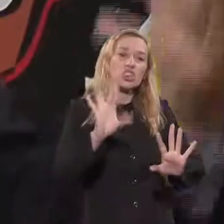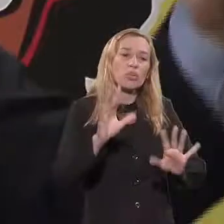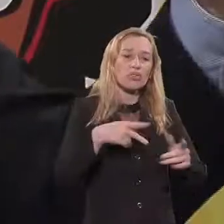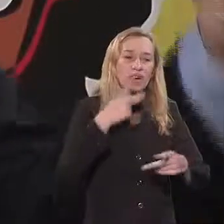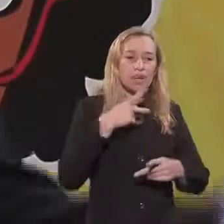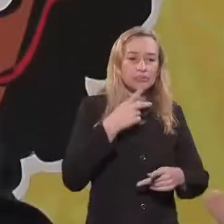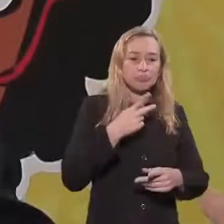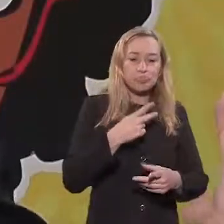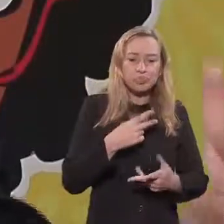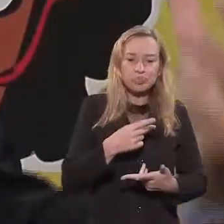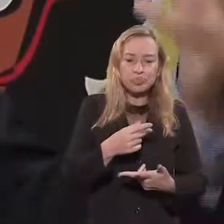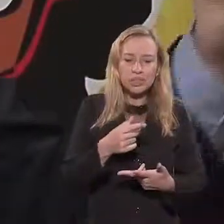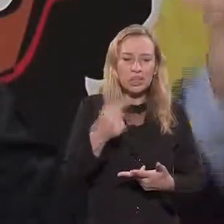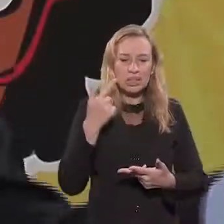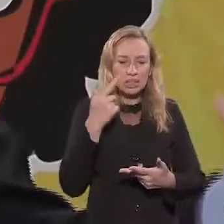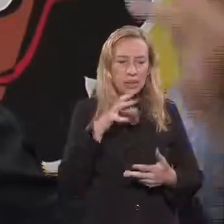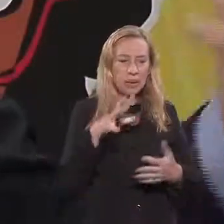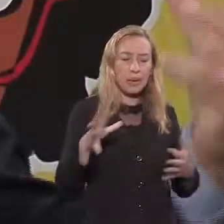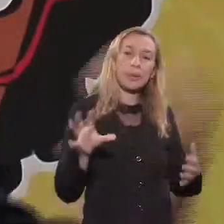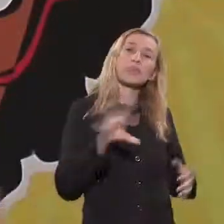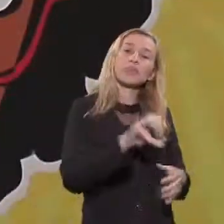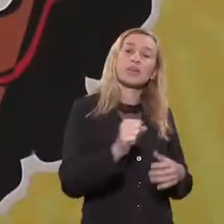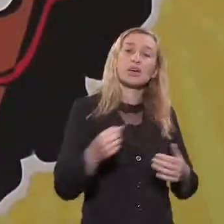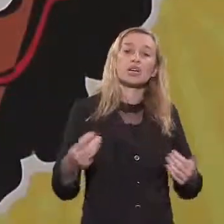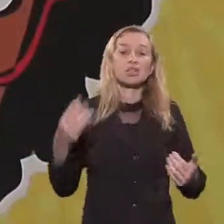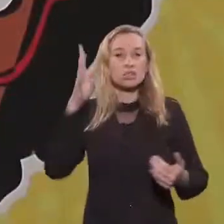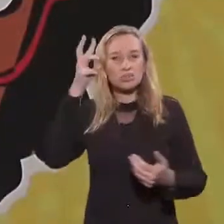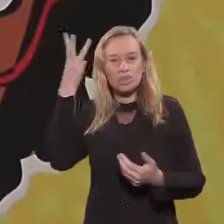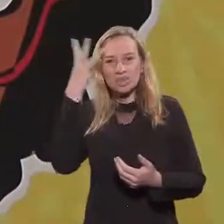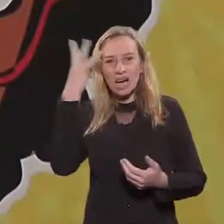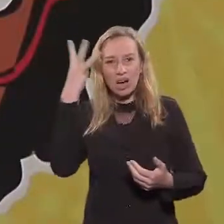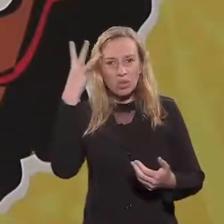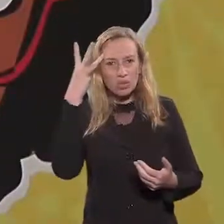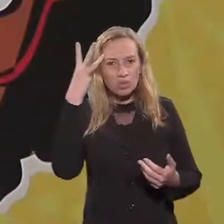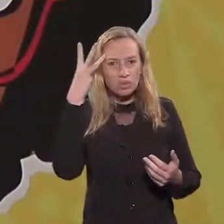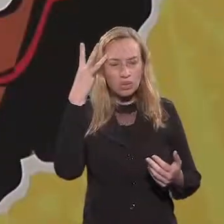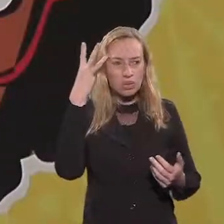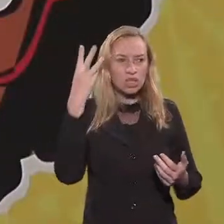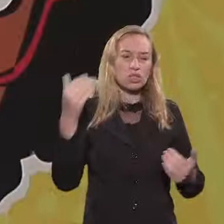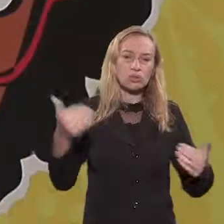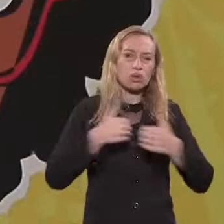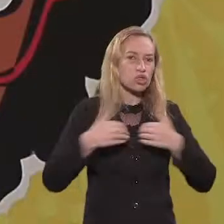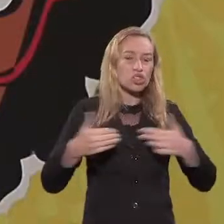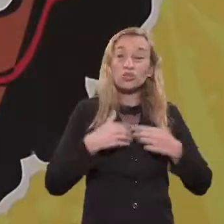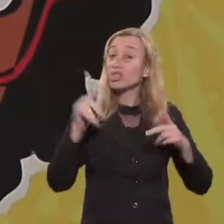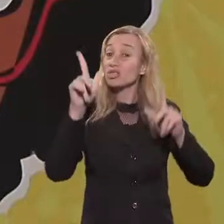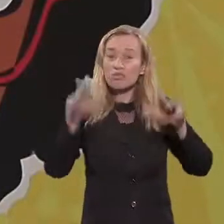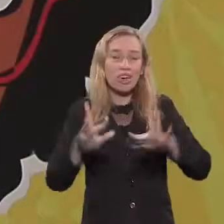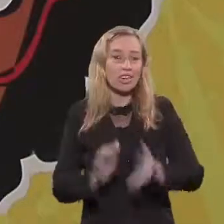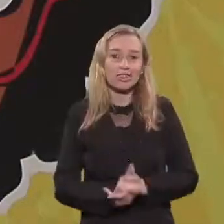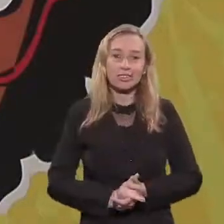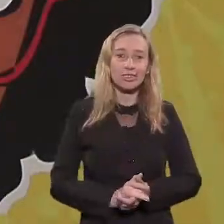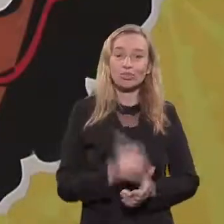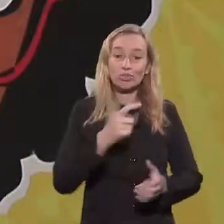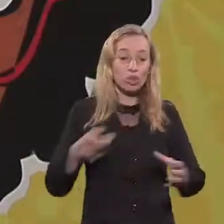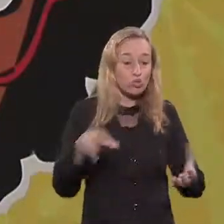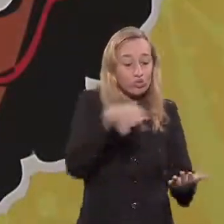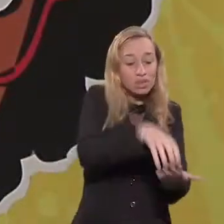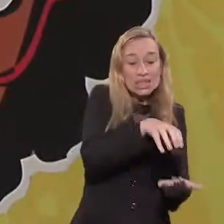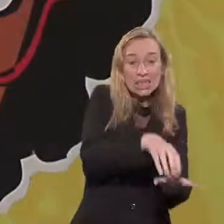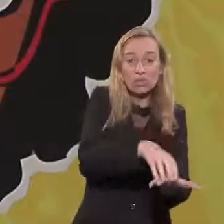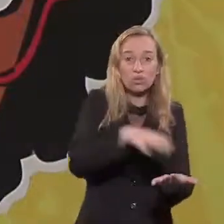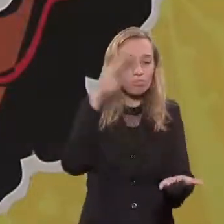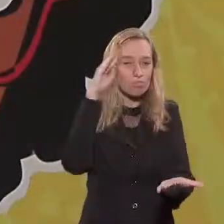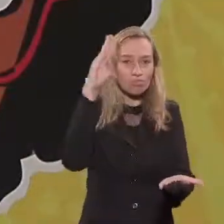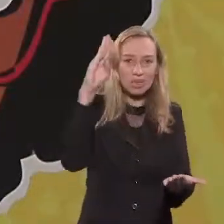dado específico, né? Entre pega o síndrome de Down, que é muito conhecido do autismo, a diferença é muito grande. E não tem um centro